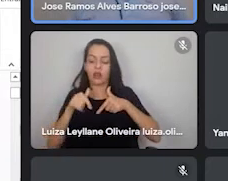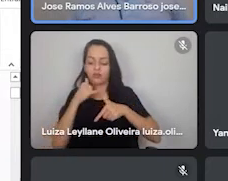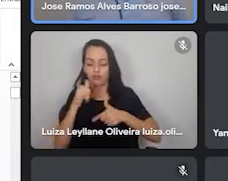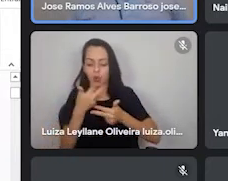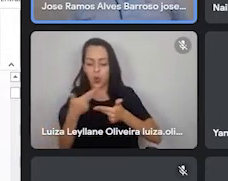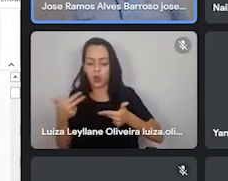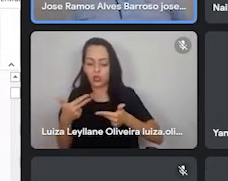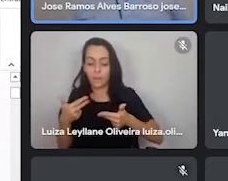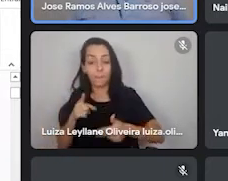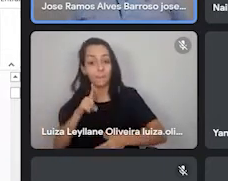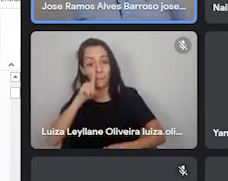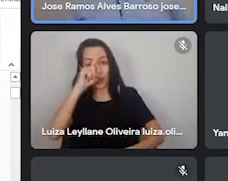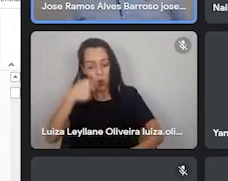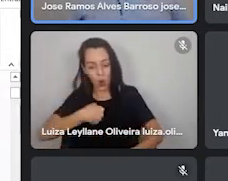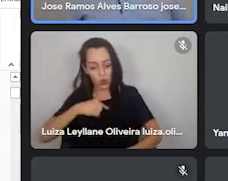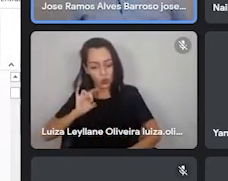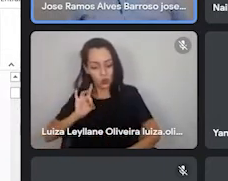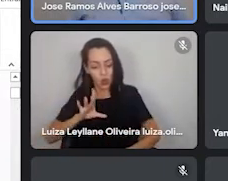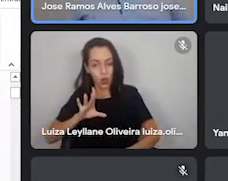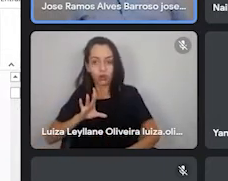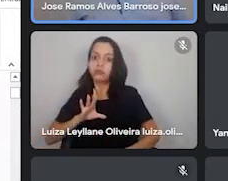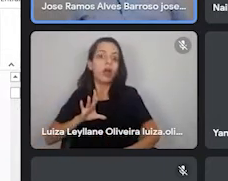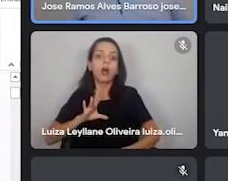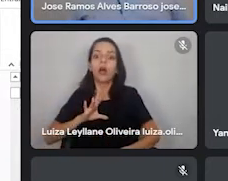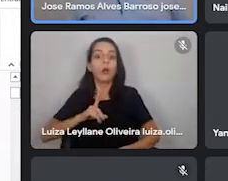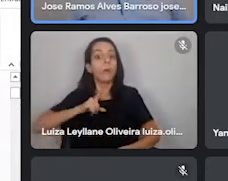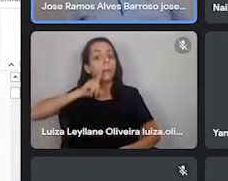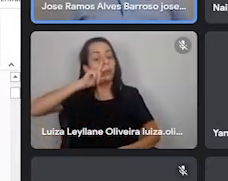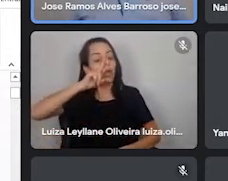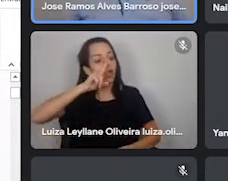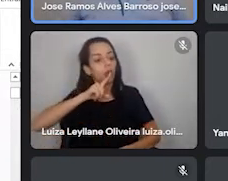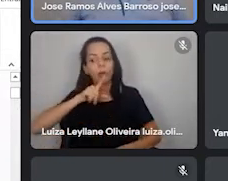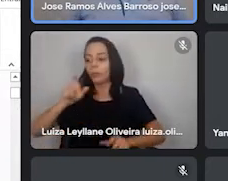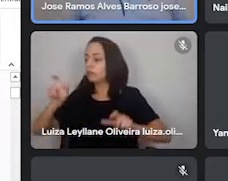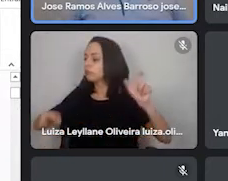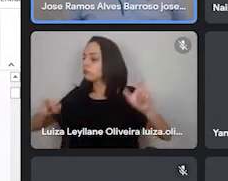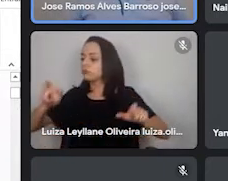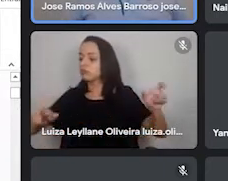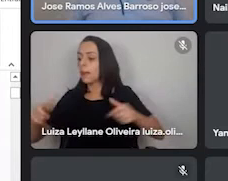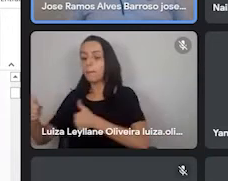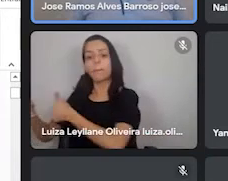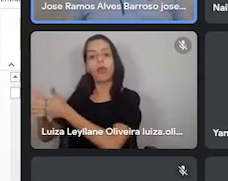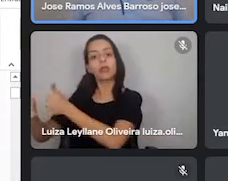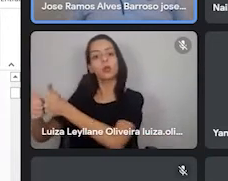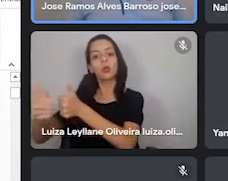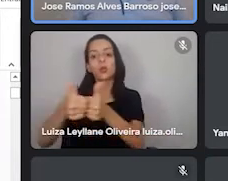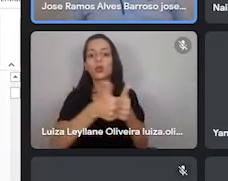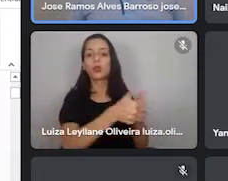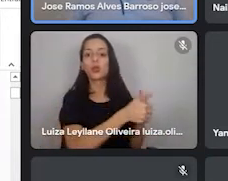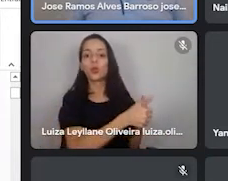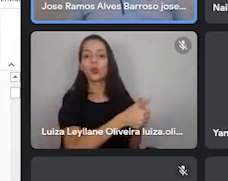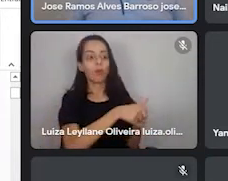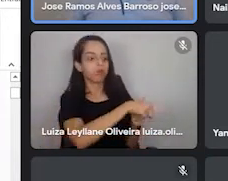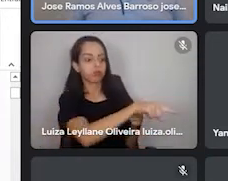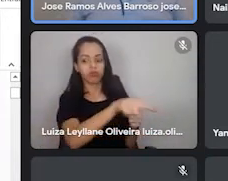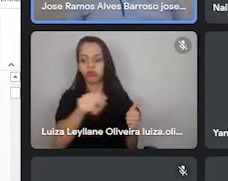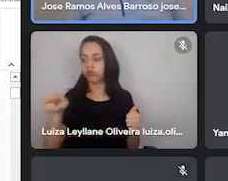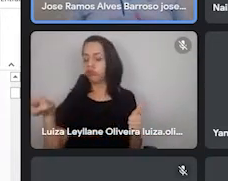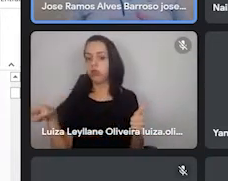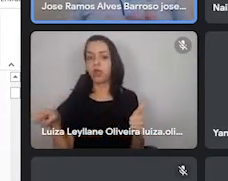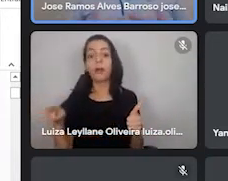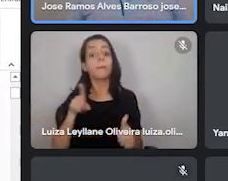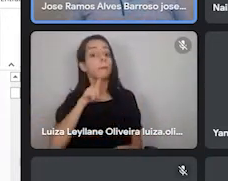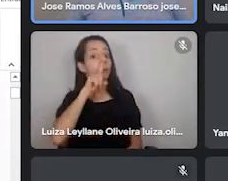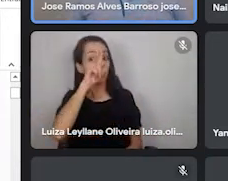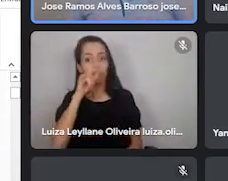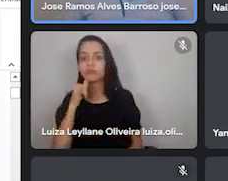eles atingem também o quê? Pessoas que estão ali do lado. E